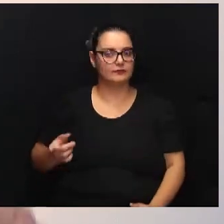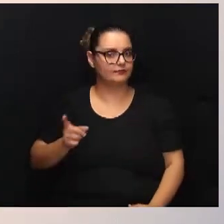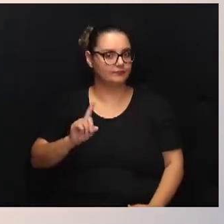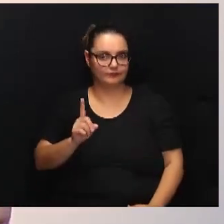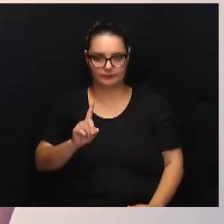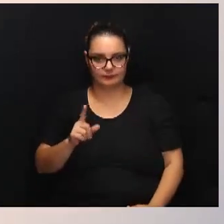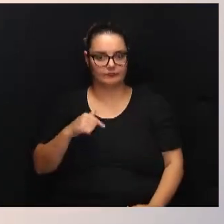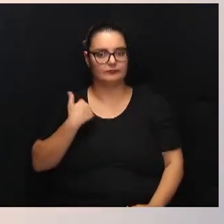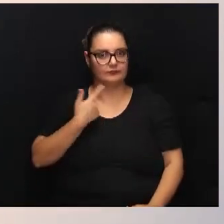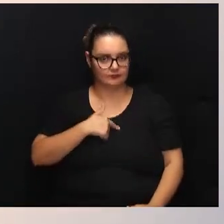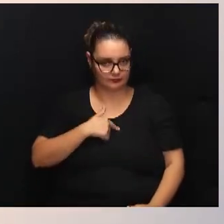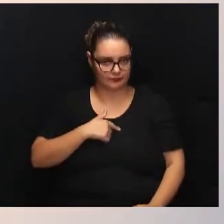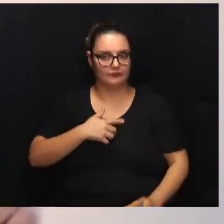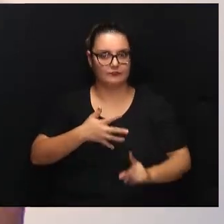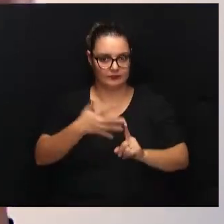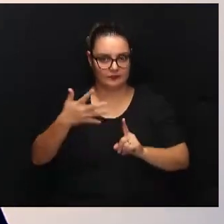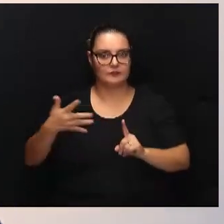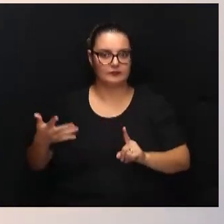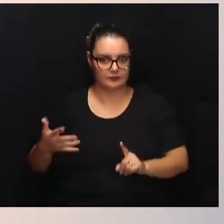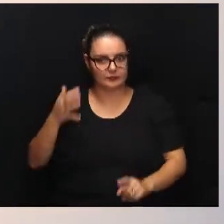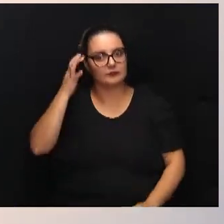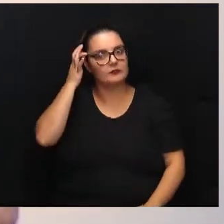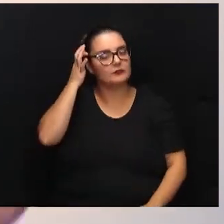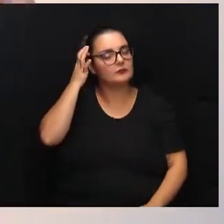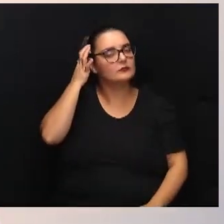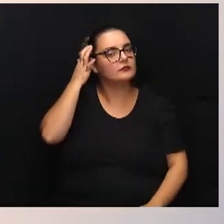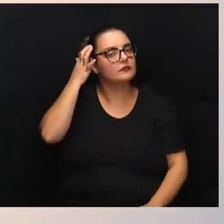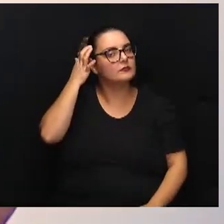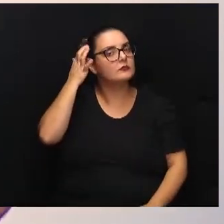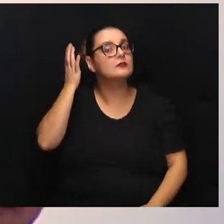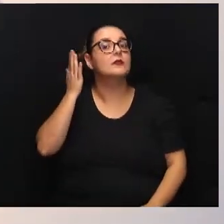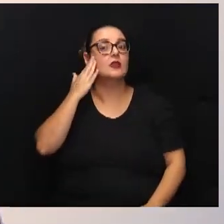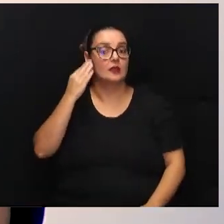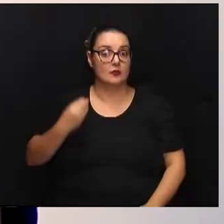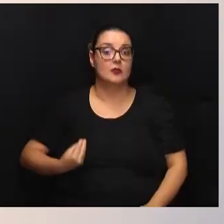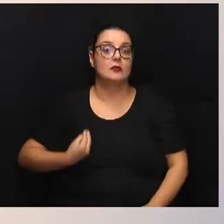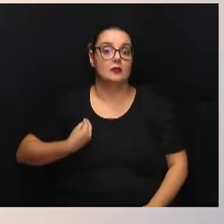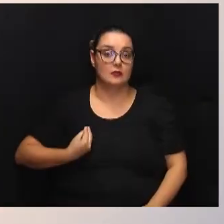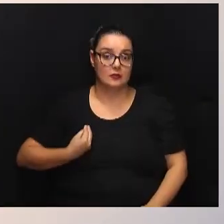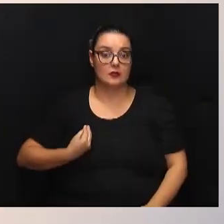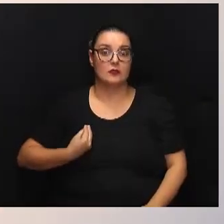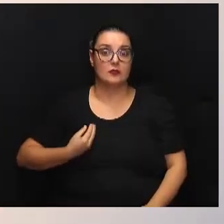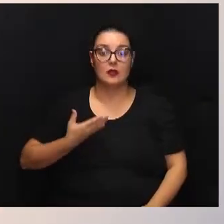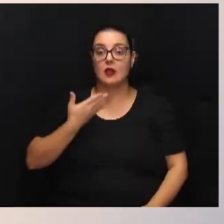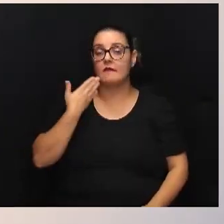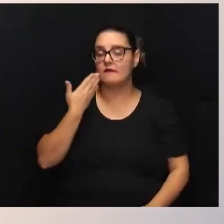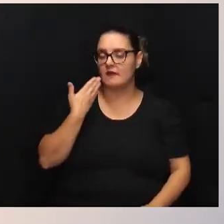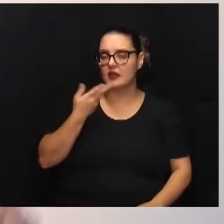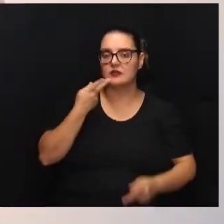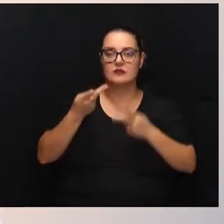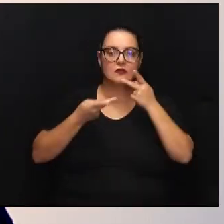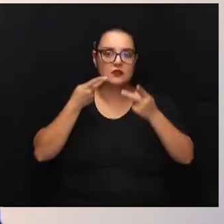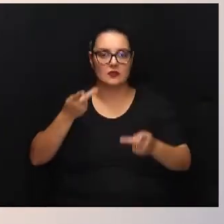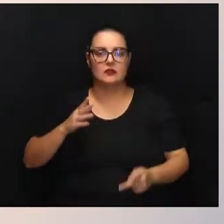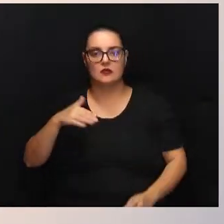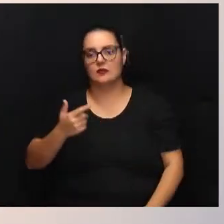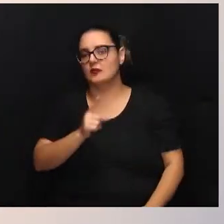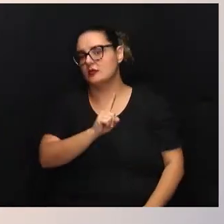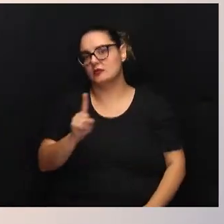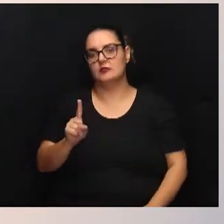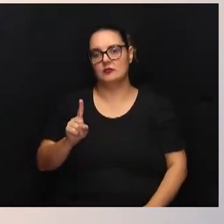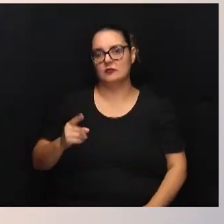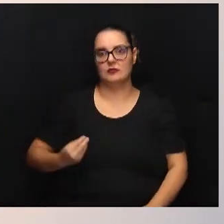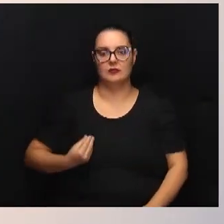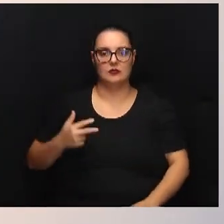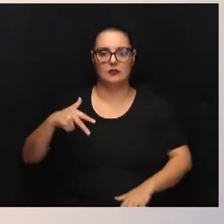LGBT sabemos o que passamos. Então, é fácil as pessoas falar quando não está no nosso lugar, não está no